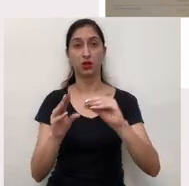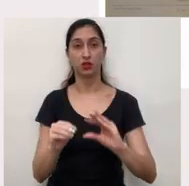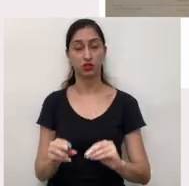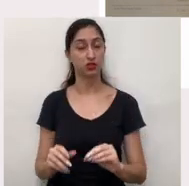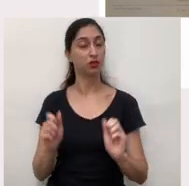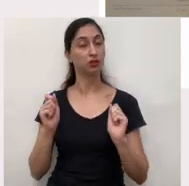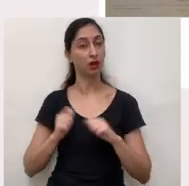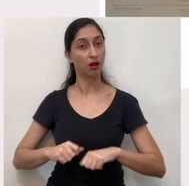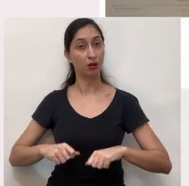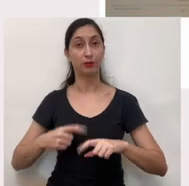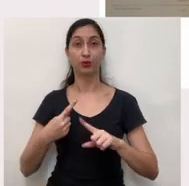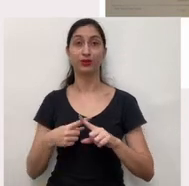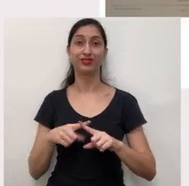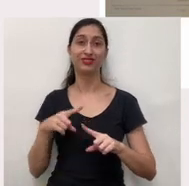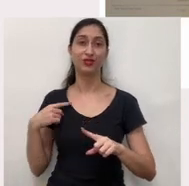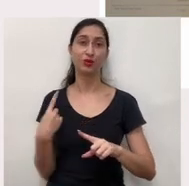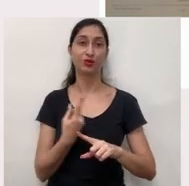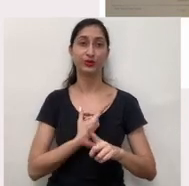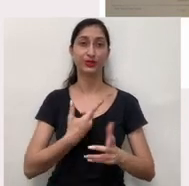para poder